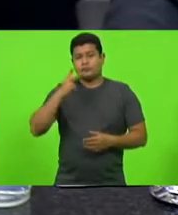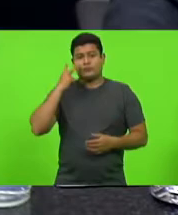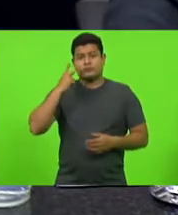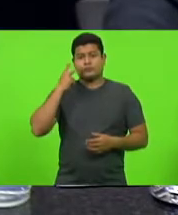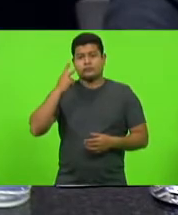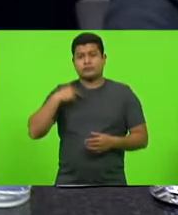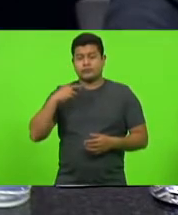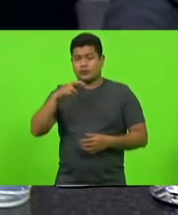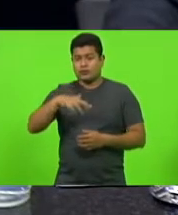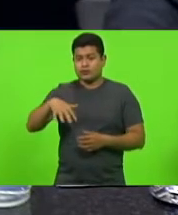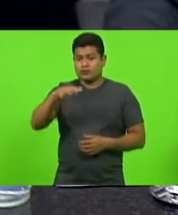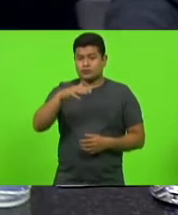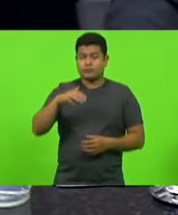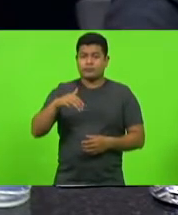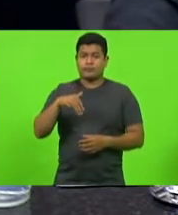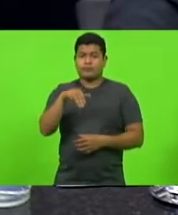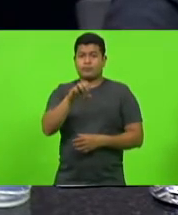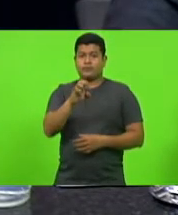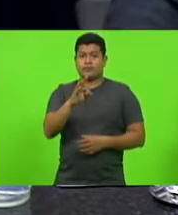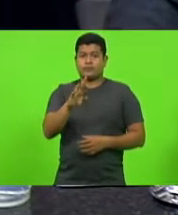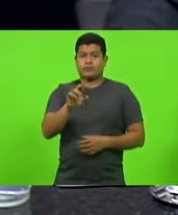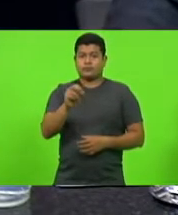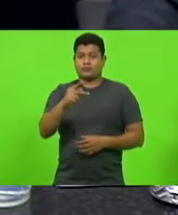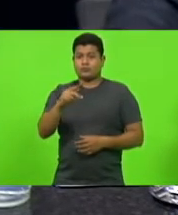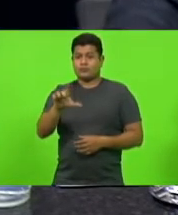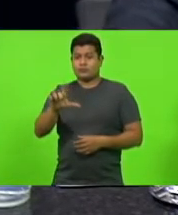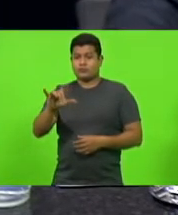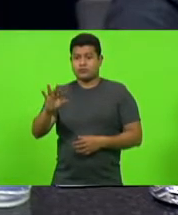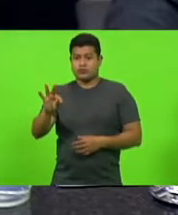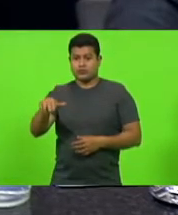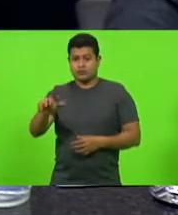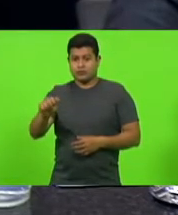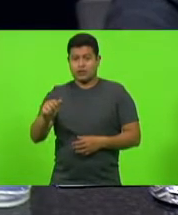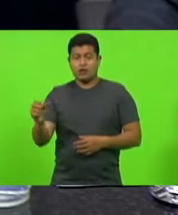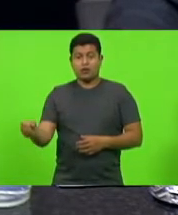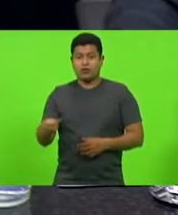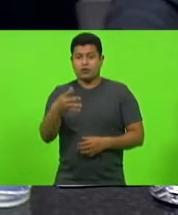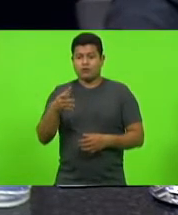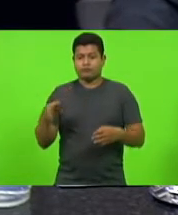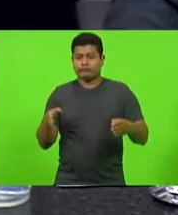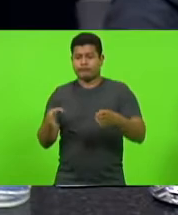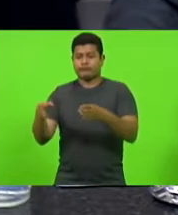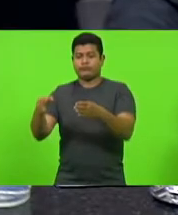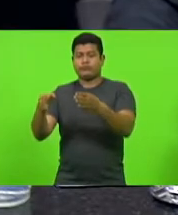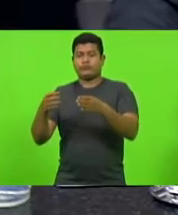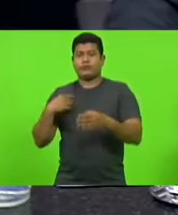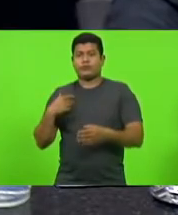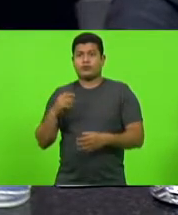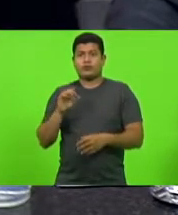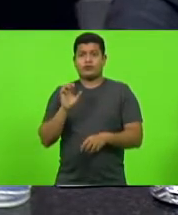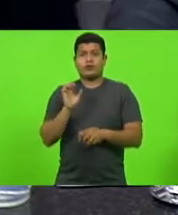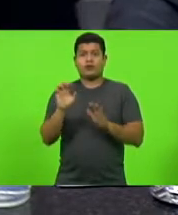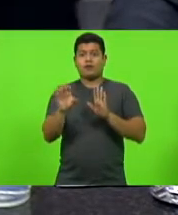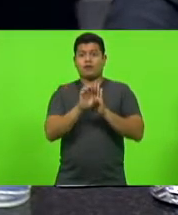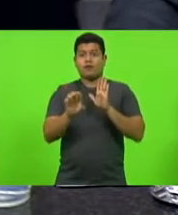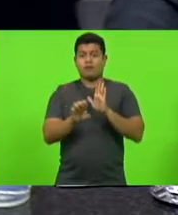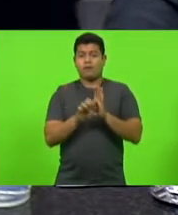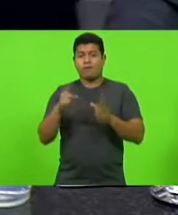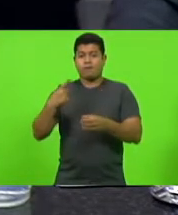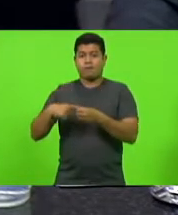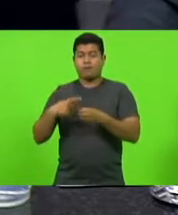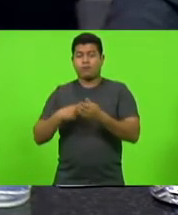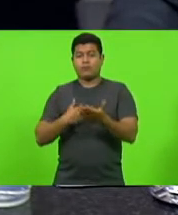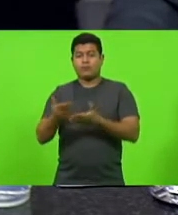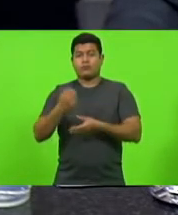caminho para a solução dos problemas locais. E mais, pelo Estatuto das Cidades, a partir de 2025, se não